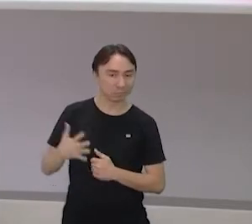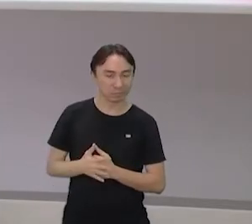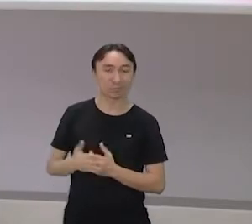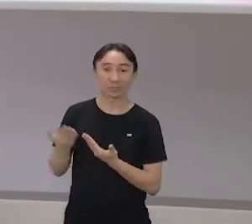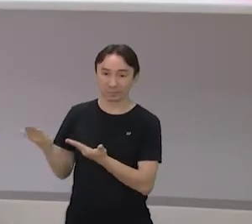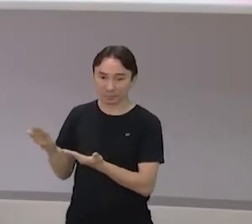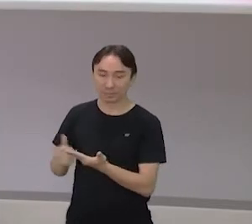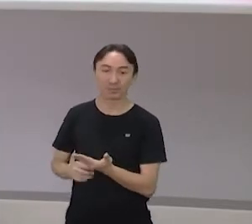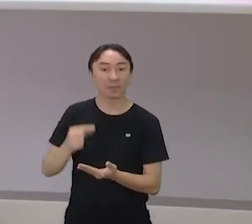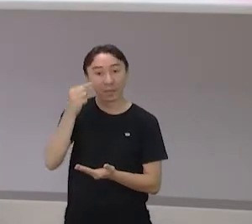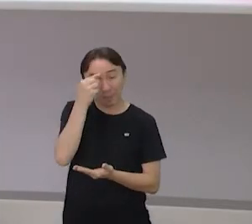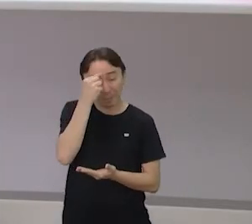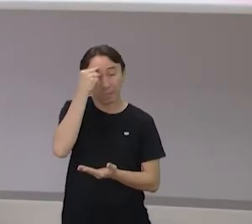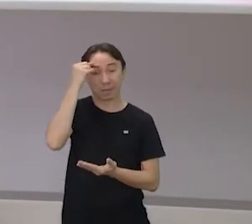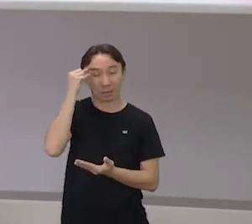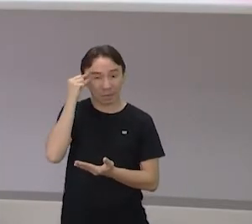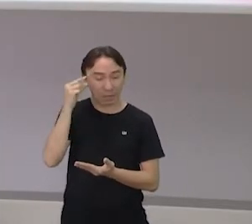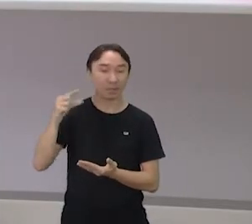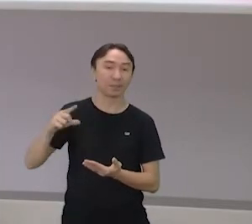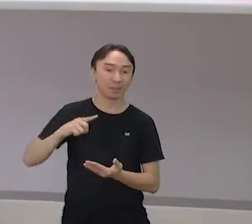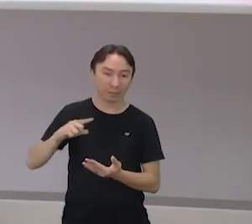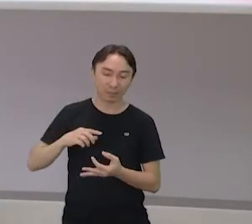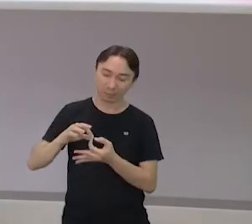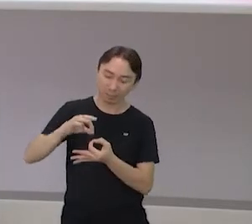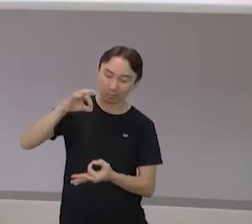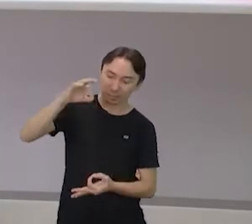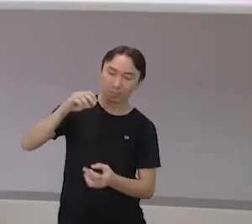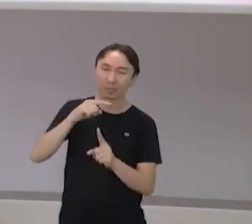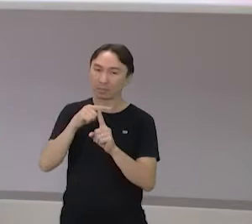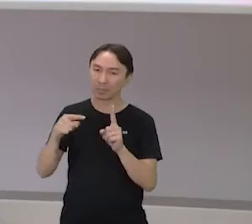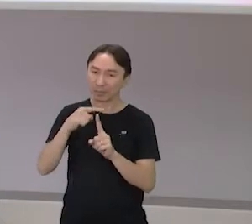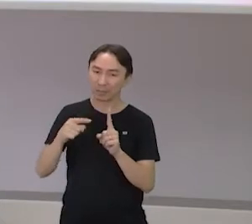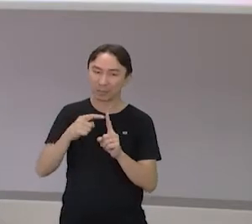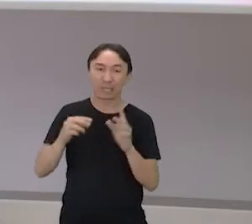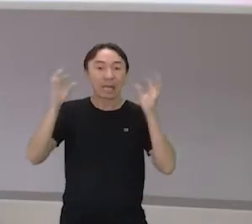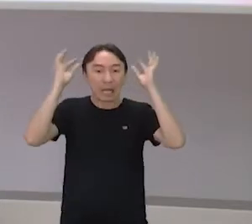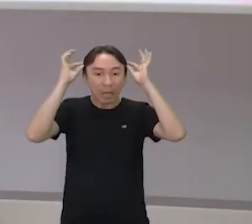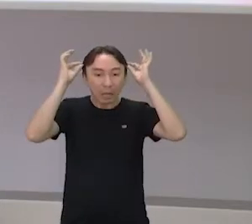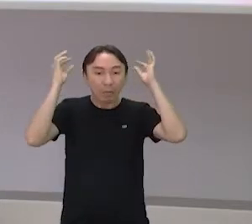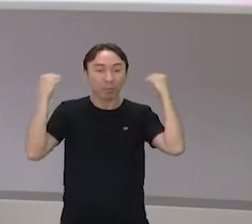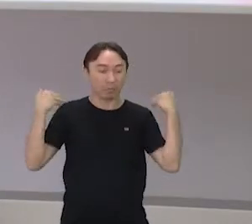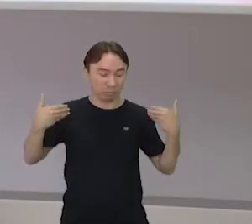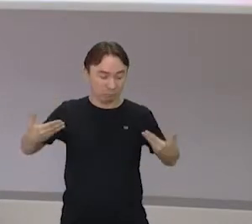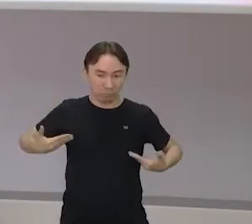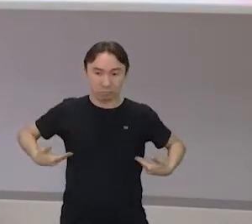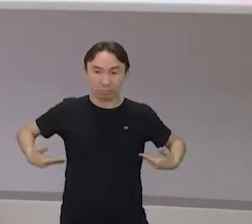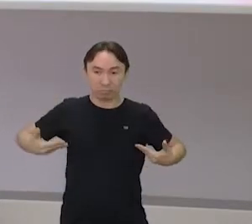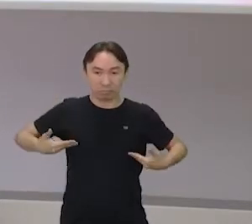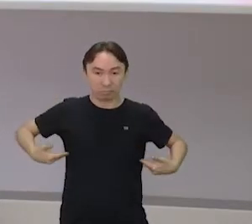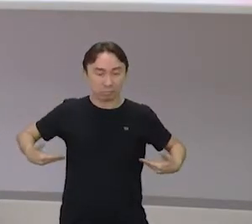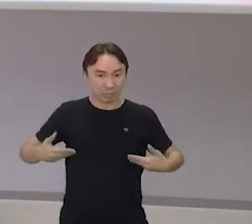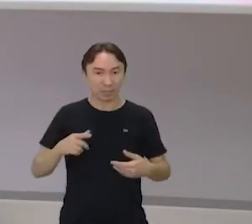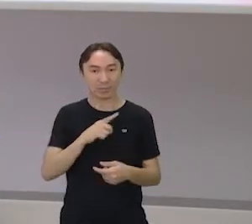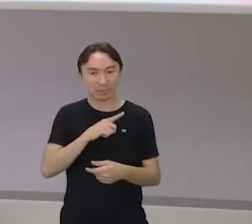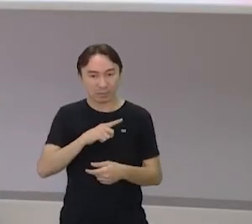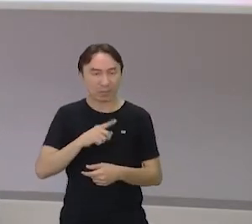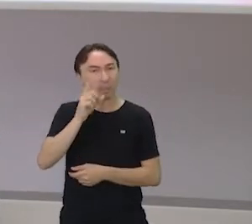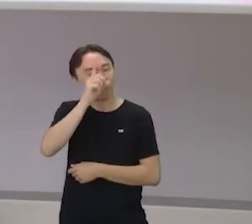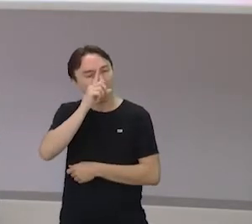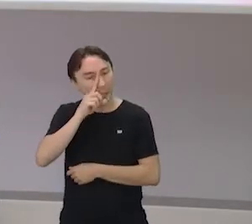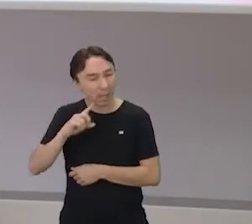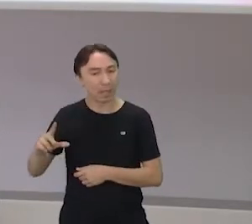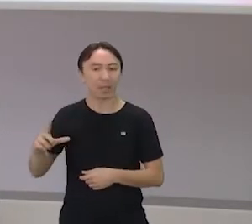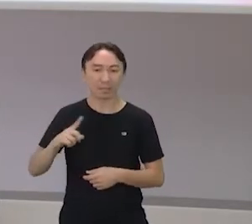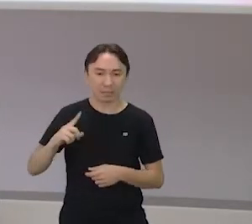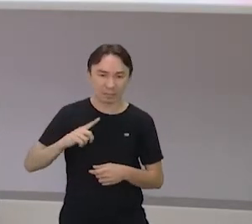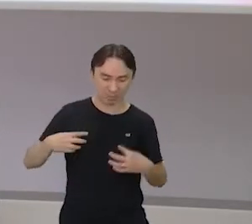Mara, tenho estatura mediana, estou com o cabelo solto, meu cabelo é longo e claro. Uso uma blusa